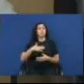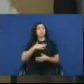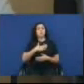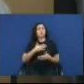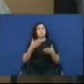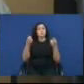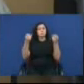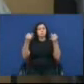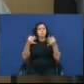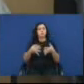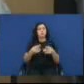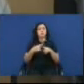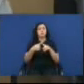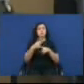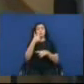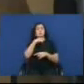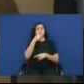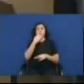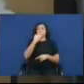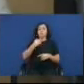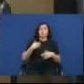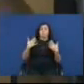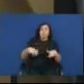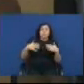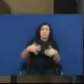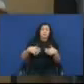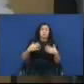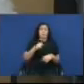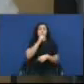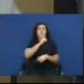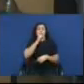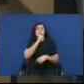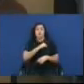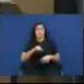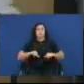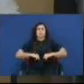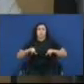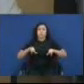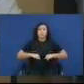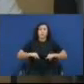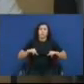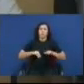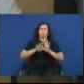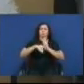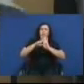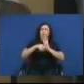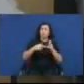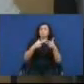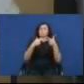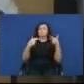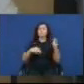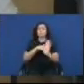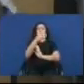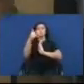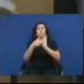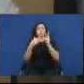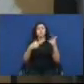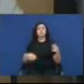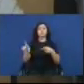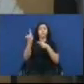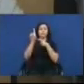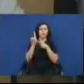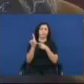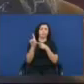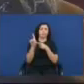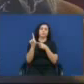nome das mães que precisam de ajuda, da mãe que sofre, da avó que apanha, de assalto, de tudo que acontece por causa